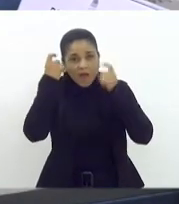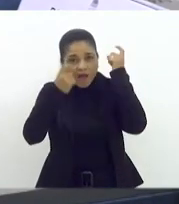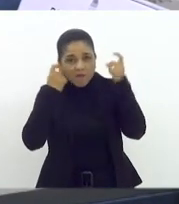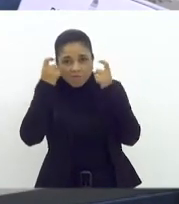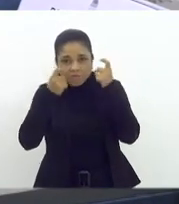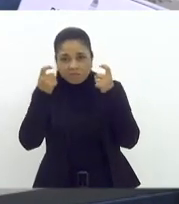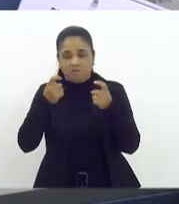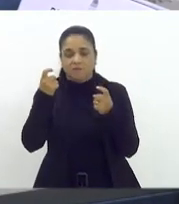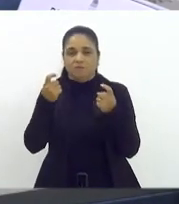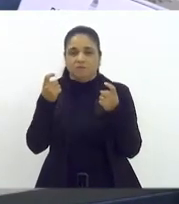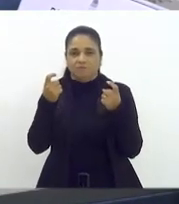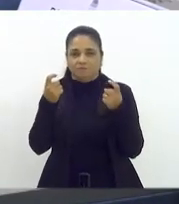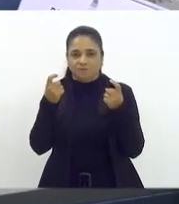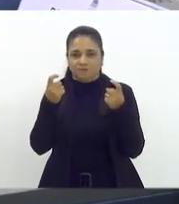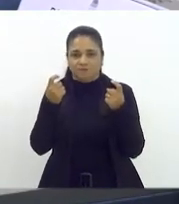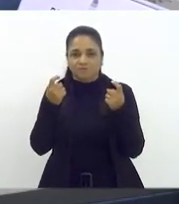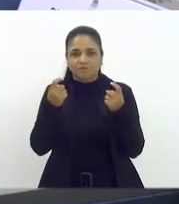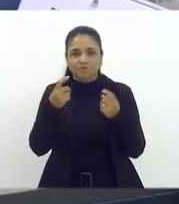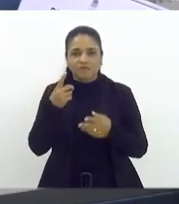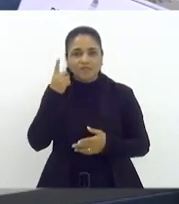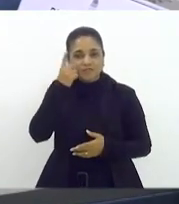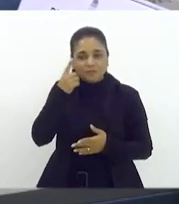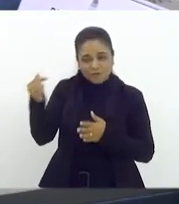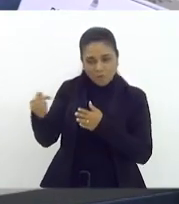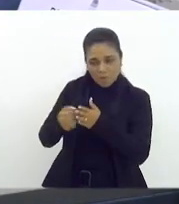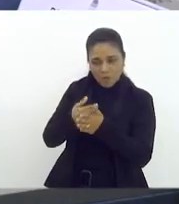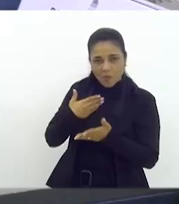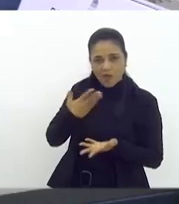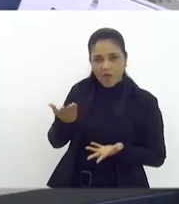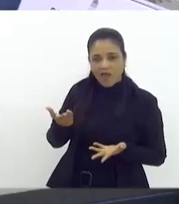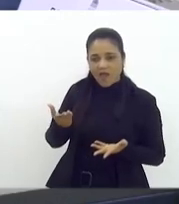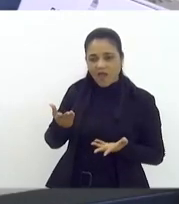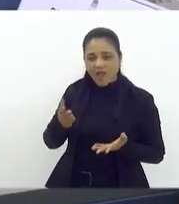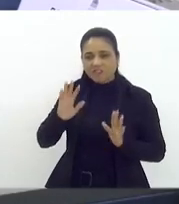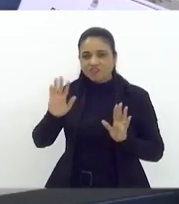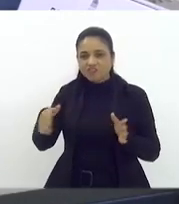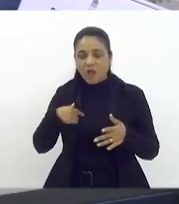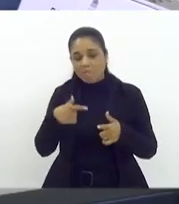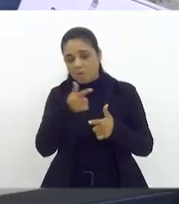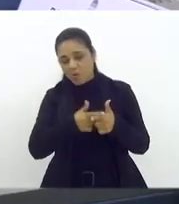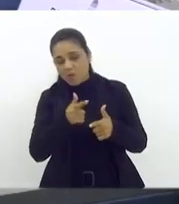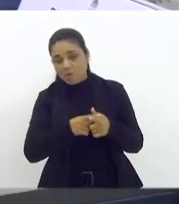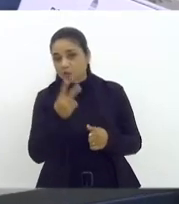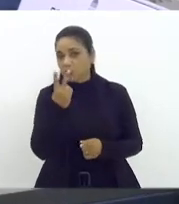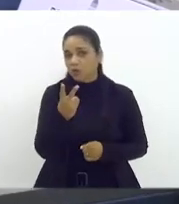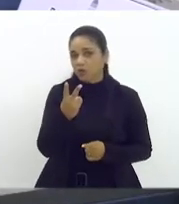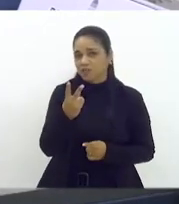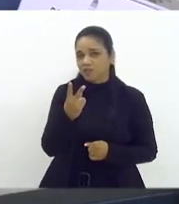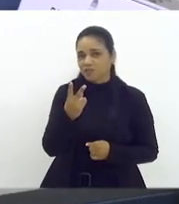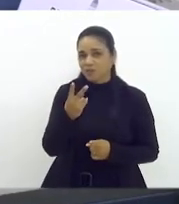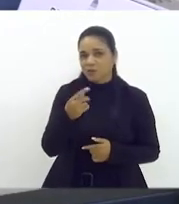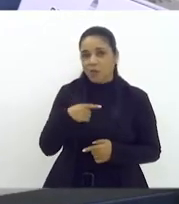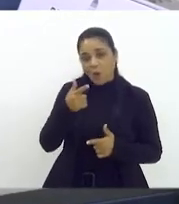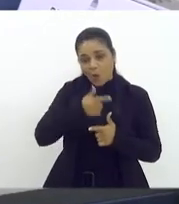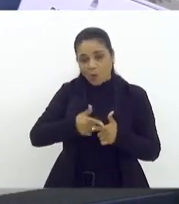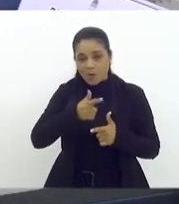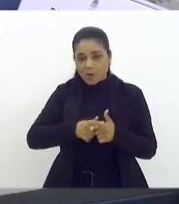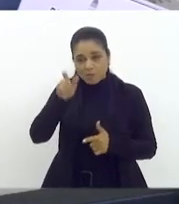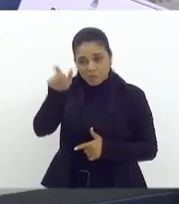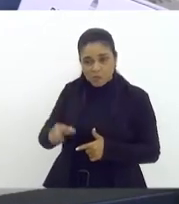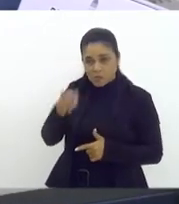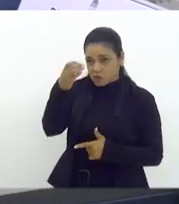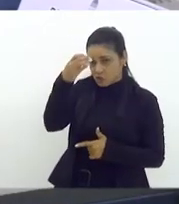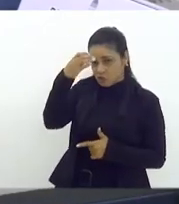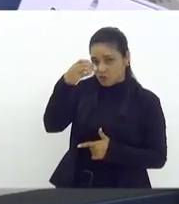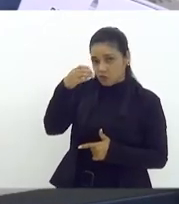essa muitos deputados que falaram Não porque a gente também dois problemas né o problema do inocente que está